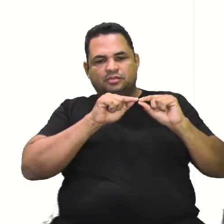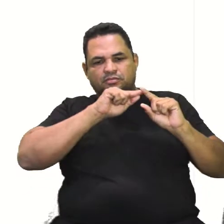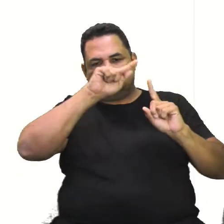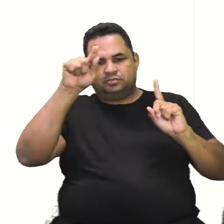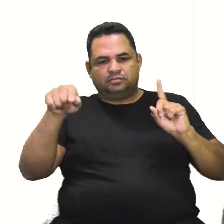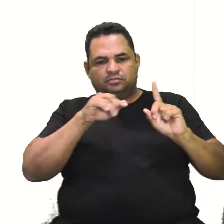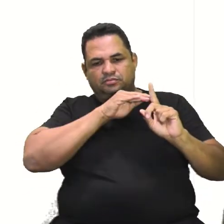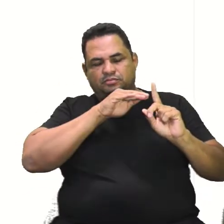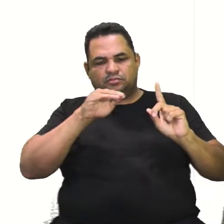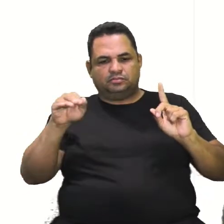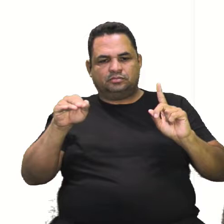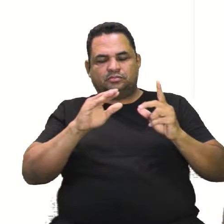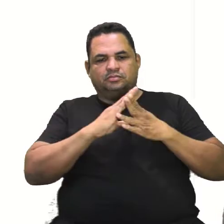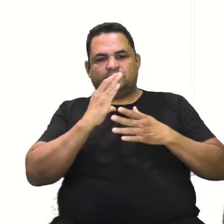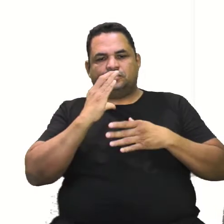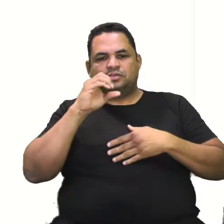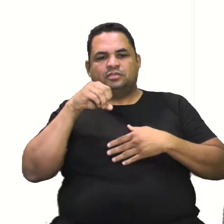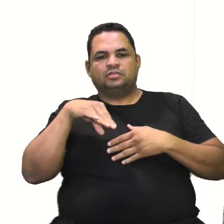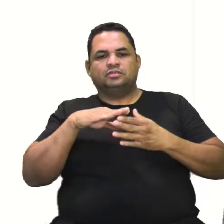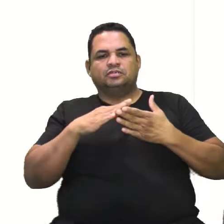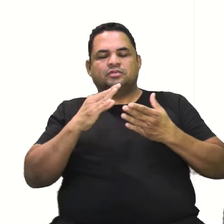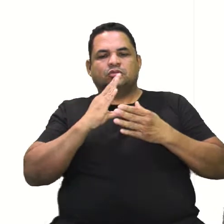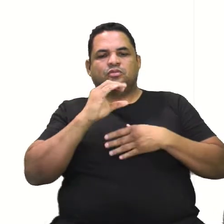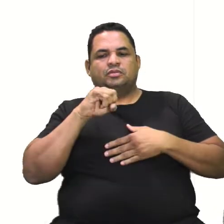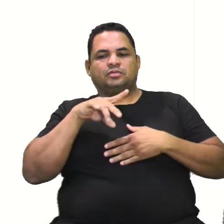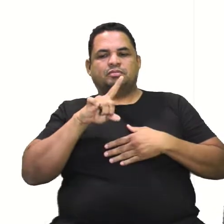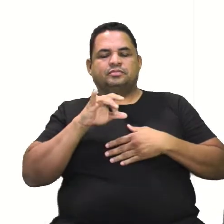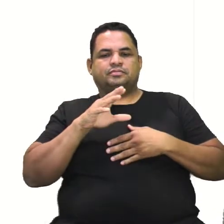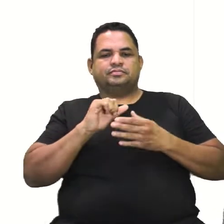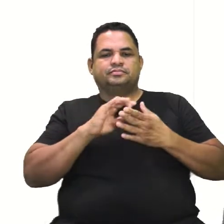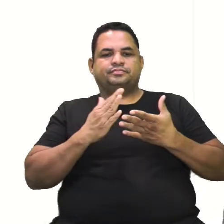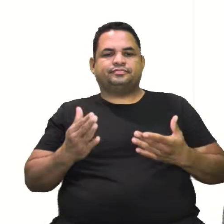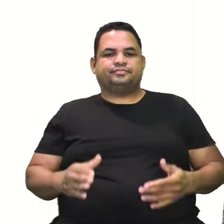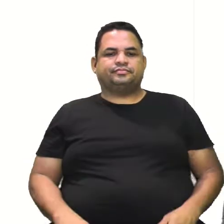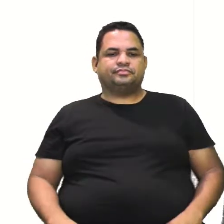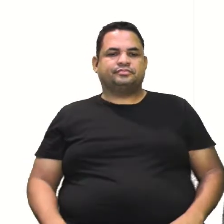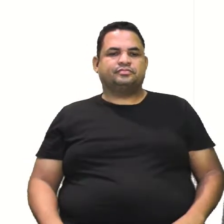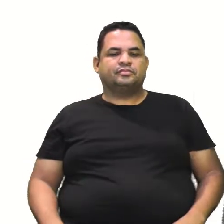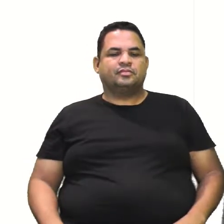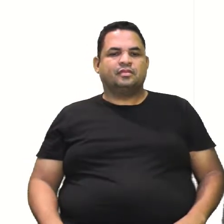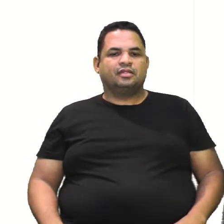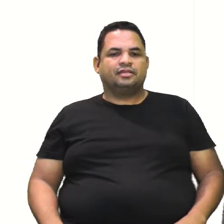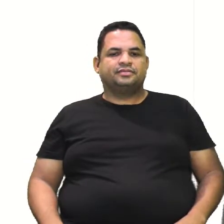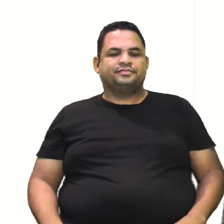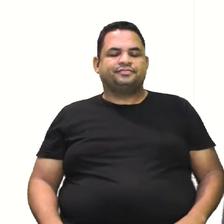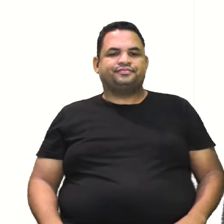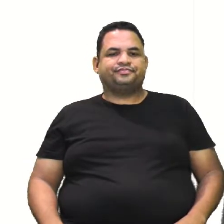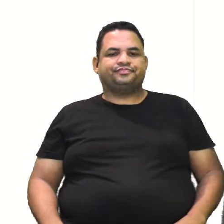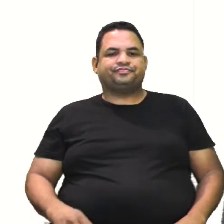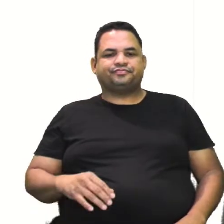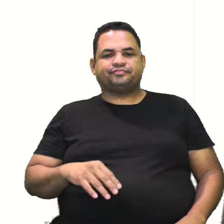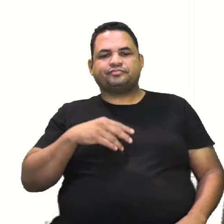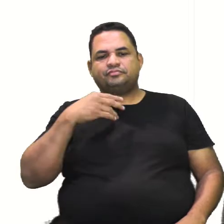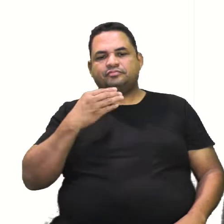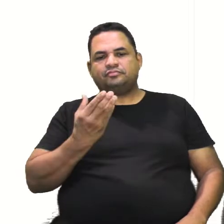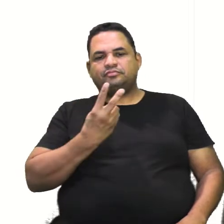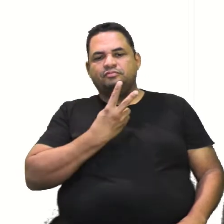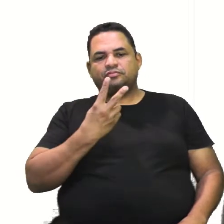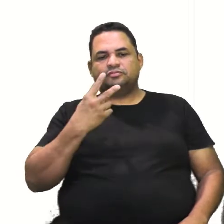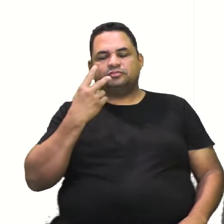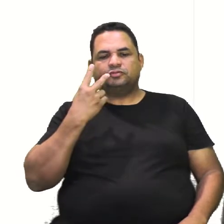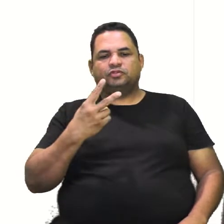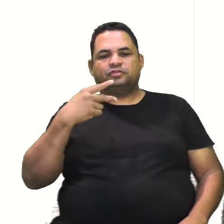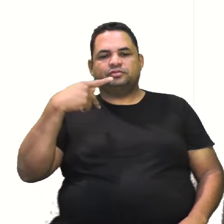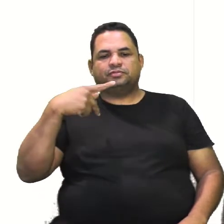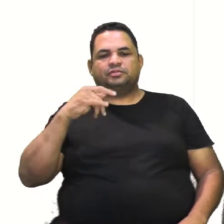O comprimento da circunferência é dado pelos nossos dois amigos aqui, um amigo meu e um amigo do professor Maurício, ou seja, os dois πr, né?